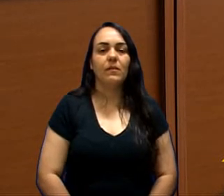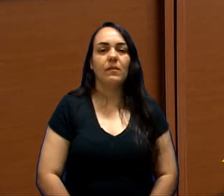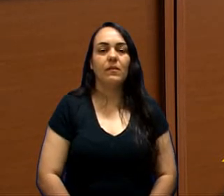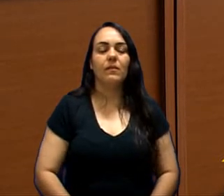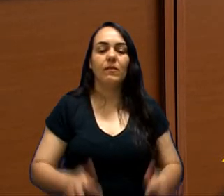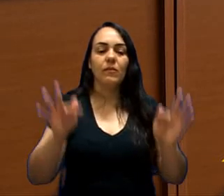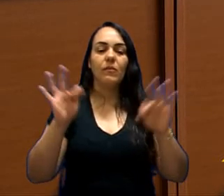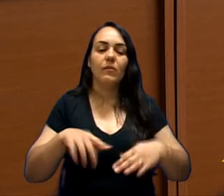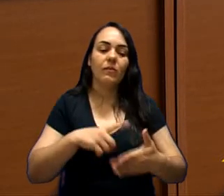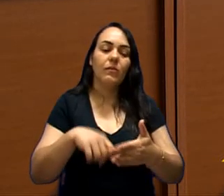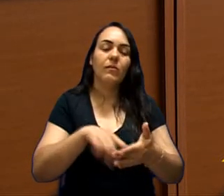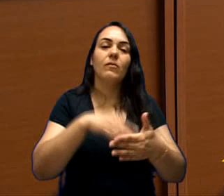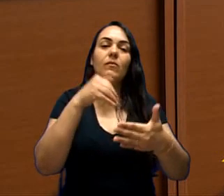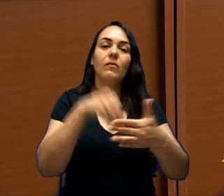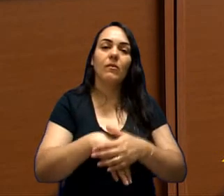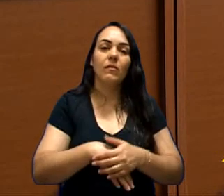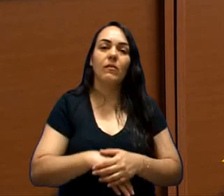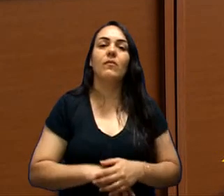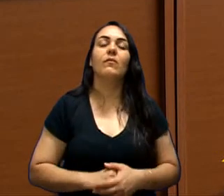Encerrada a votação.